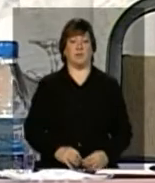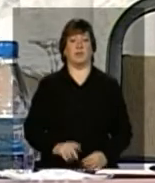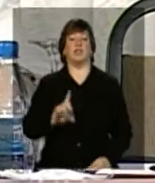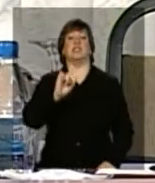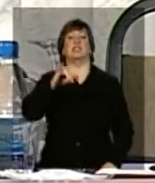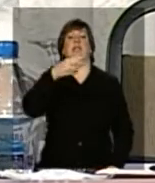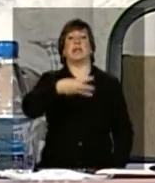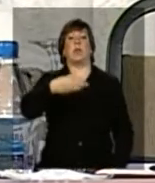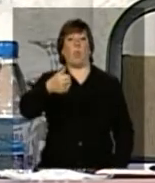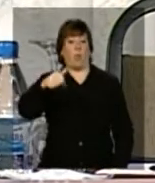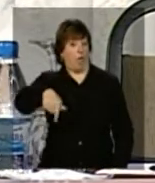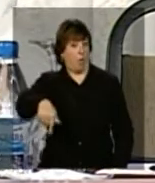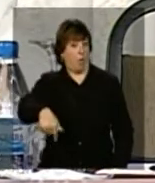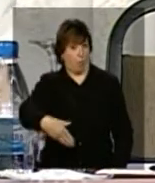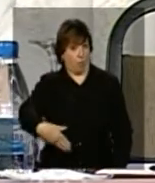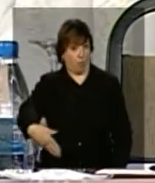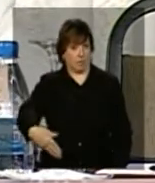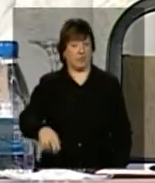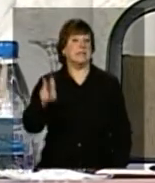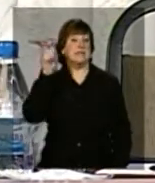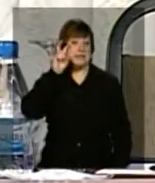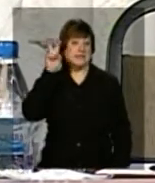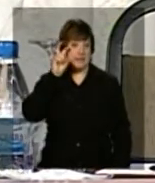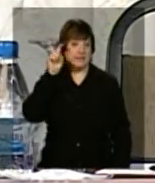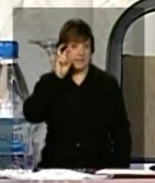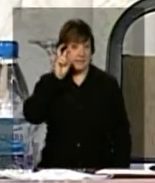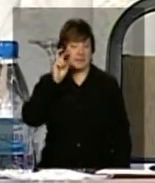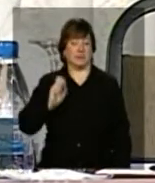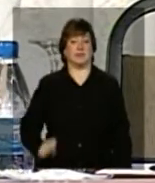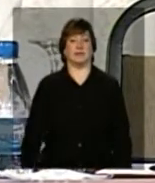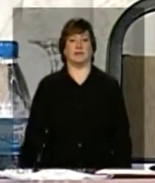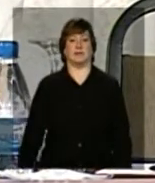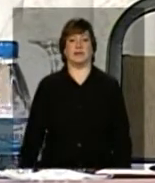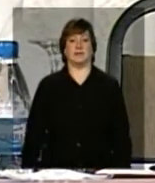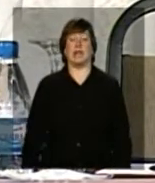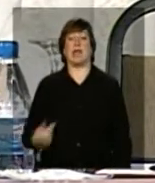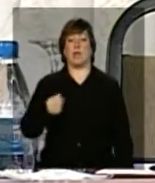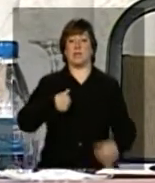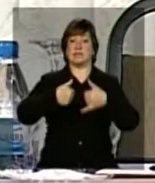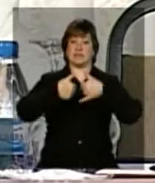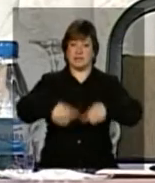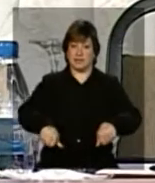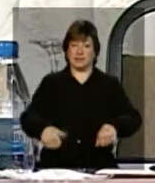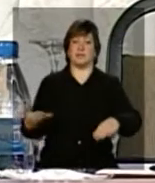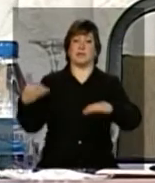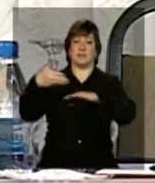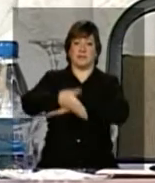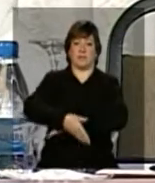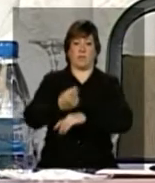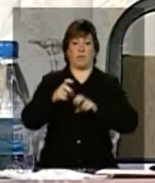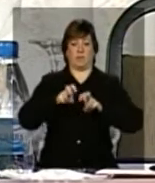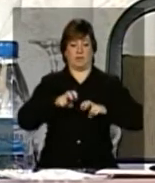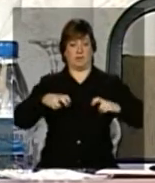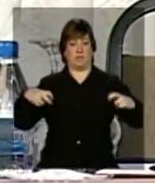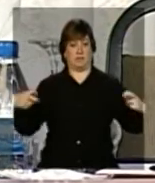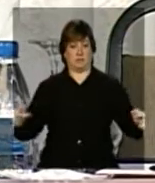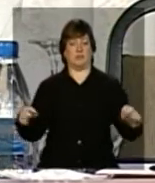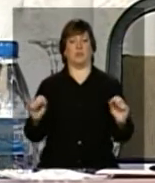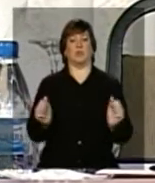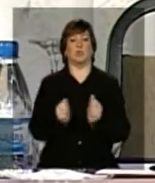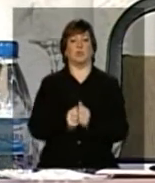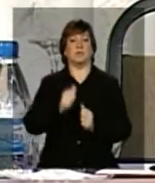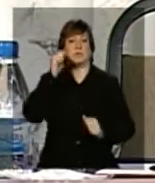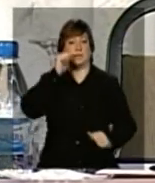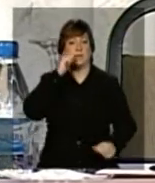dia 31, agora, quinta-feira, eu estarei participando de uma mesa junto com a